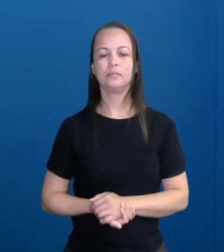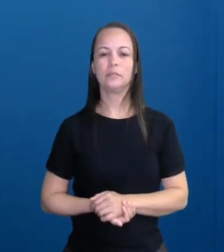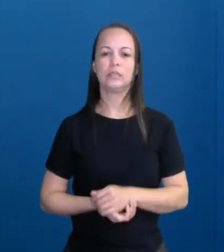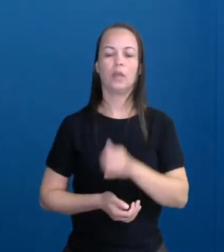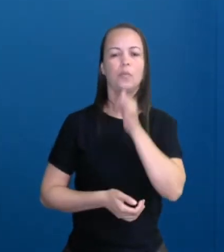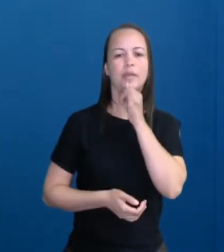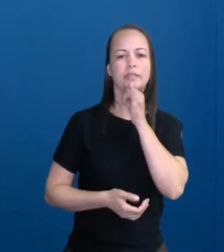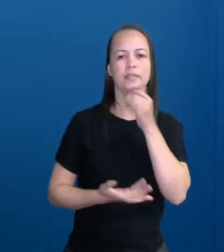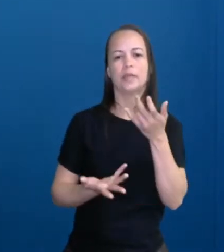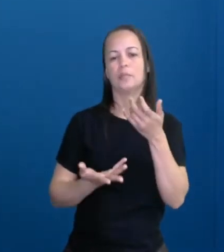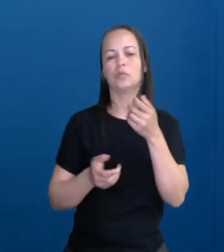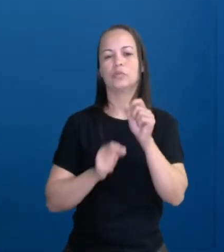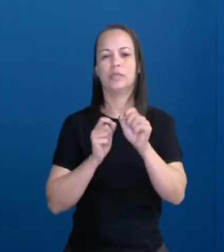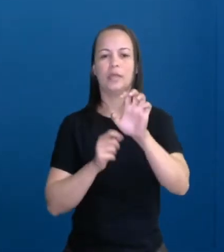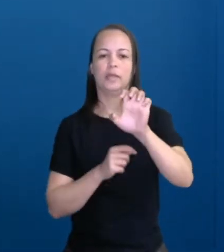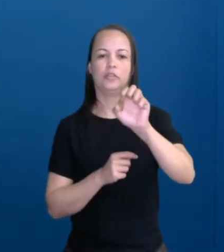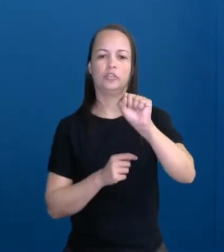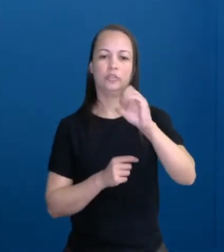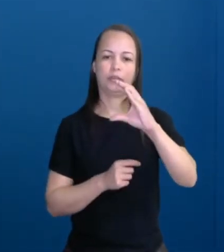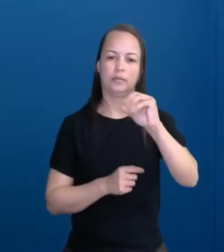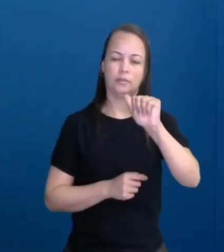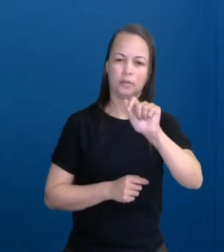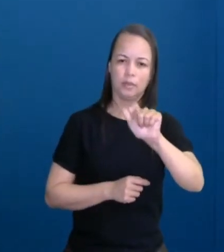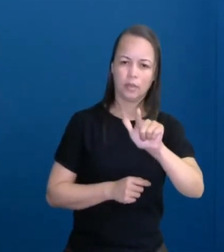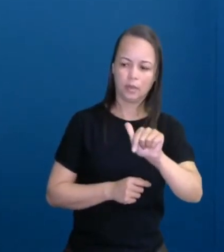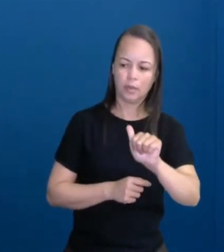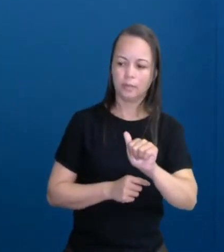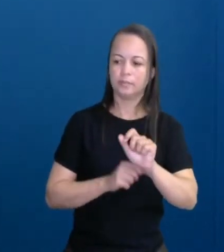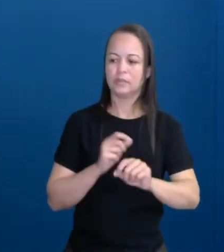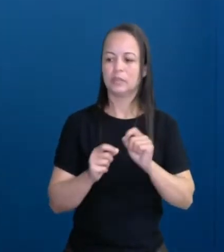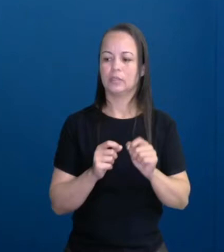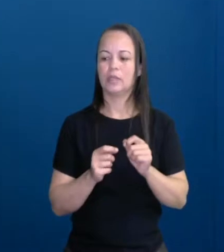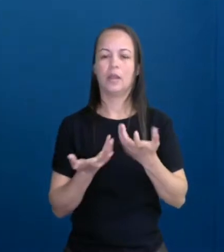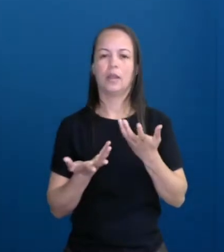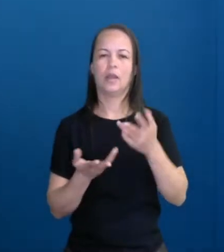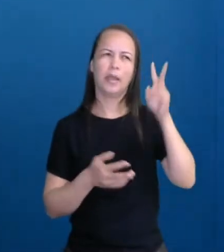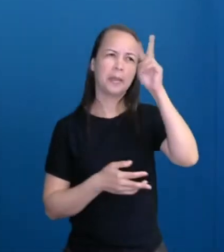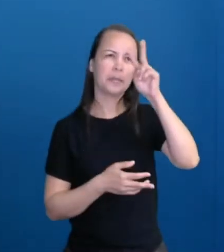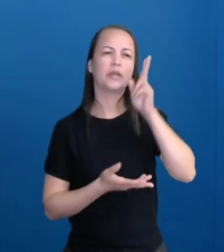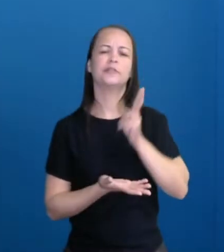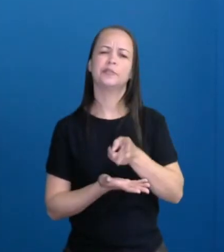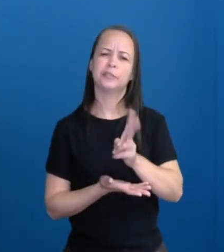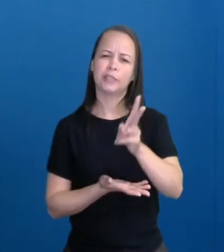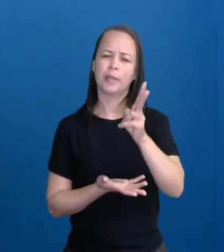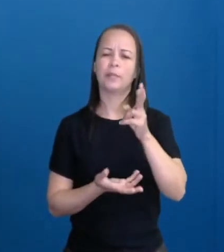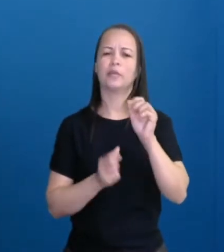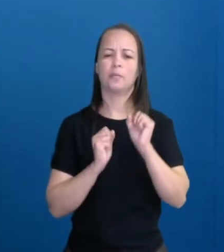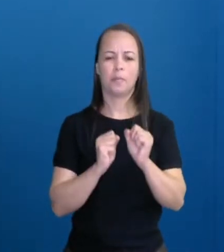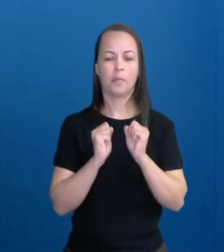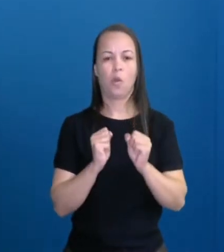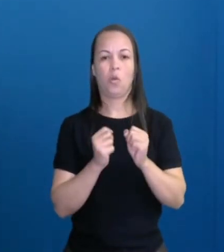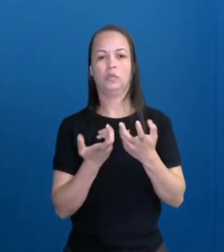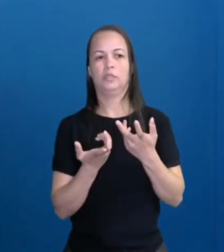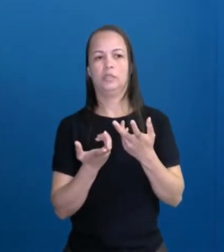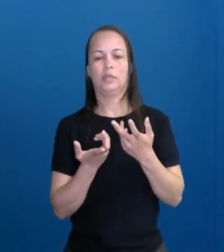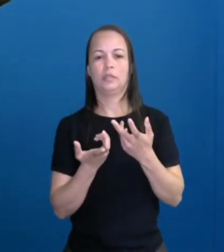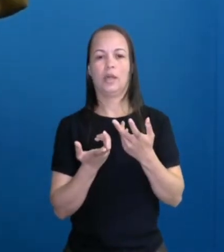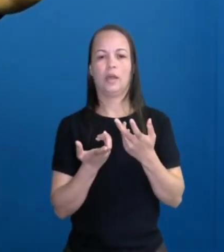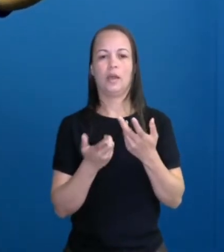um exemplo de escala, lembrando sempre que a gente deve colocar a medida do número,